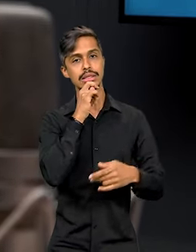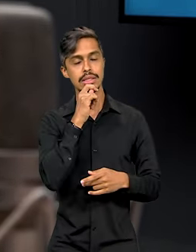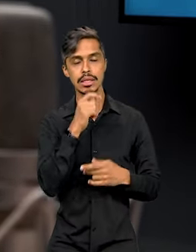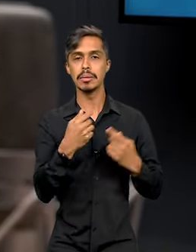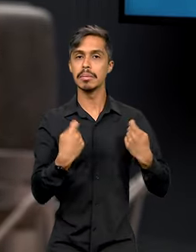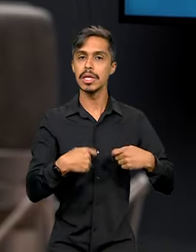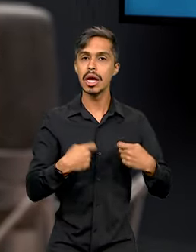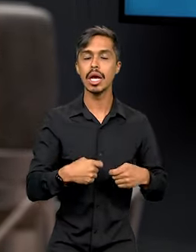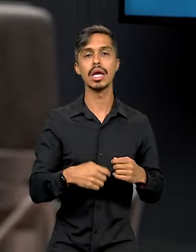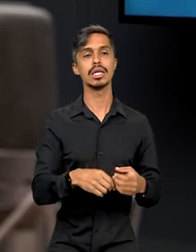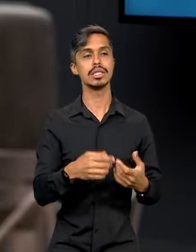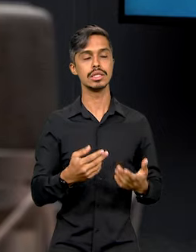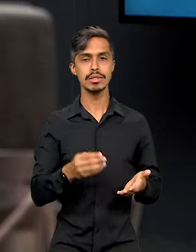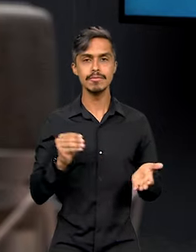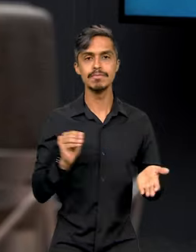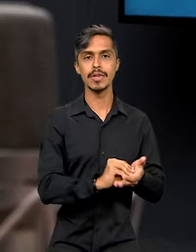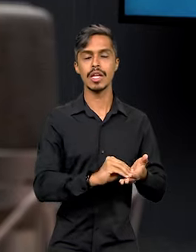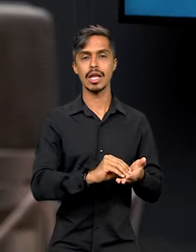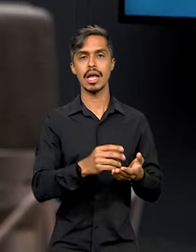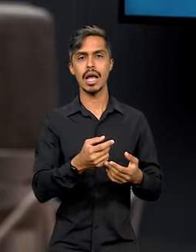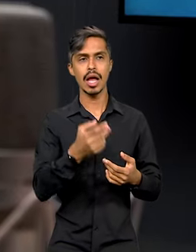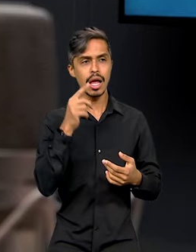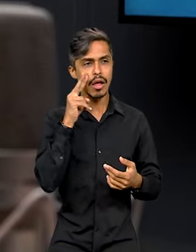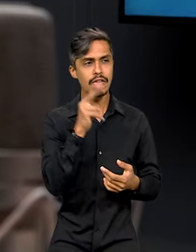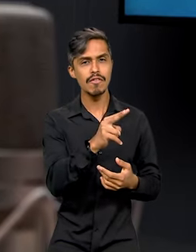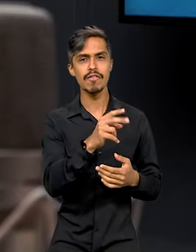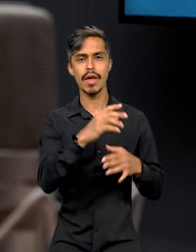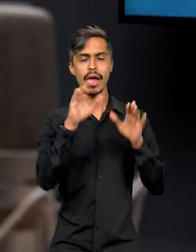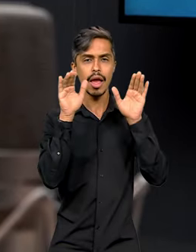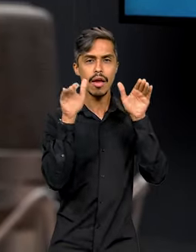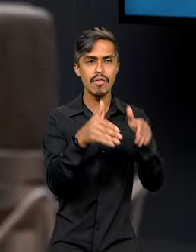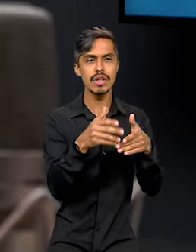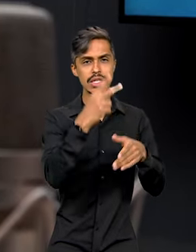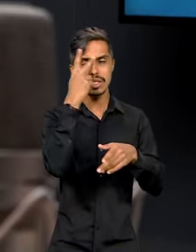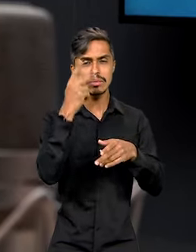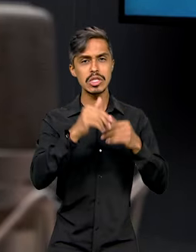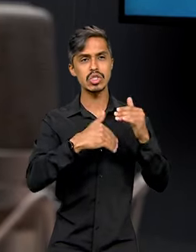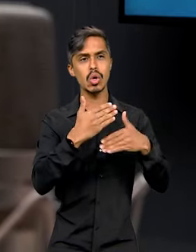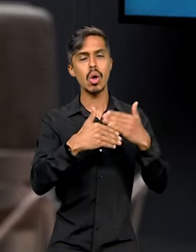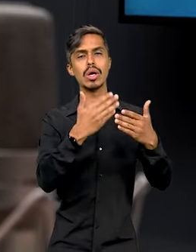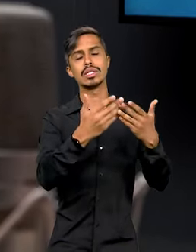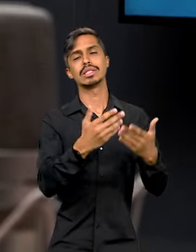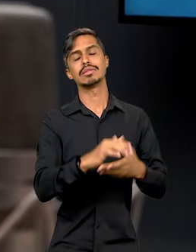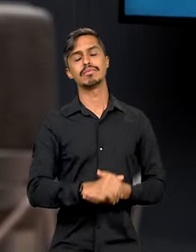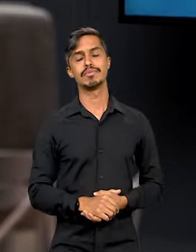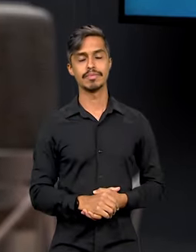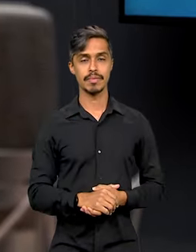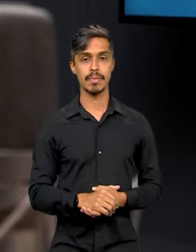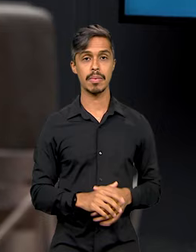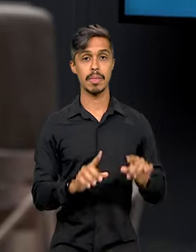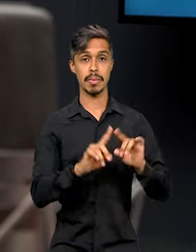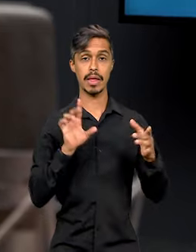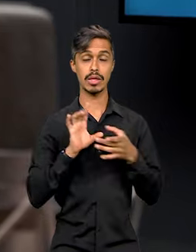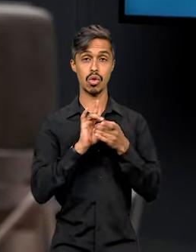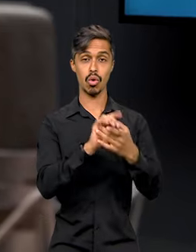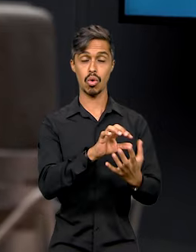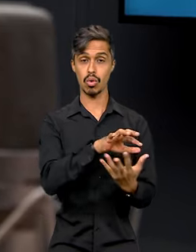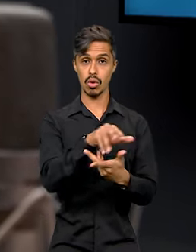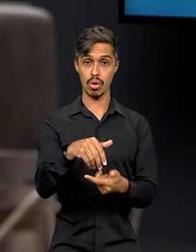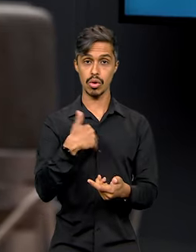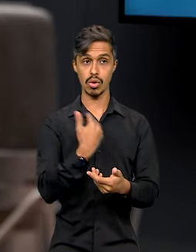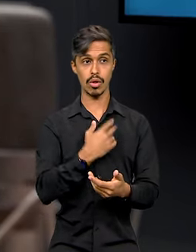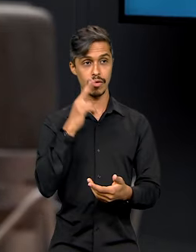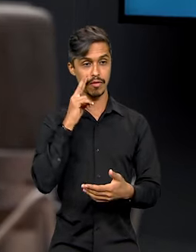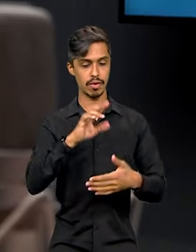se mantido a cifra do número de pessoas em situação de sua alimentação e incluso decrescido mas a diferênça Nesse contexto Global